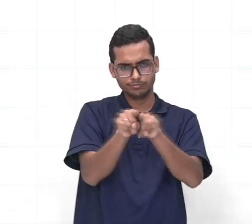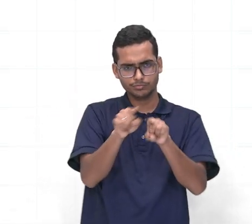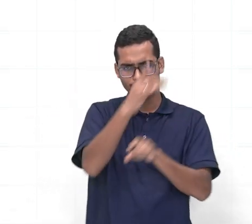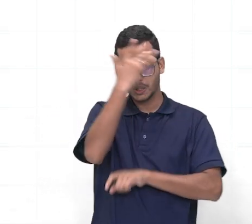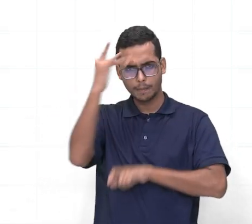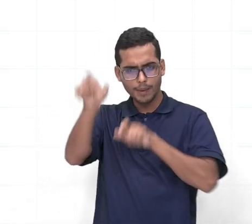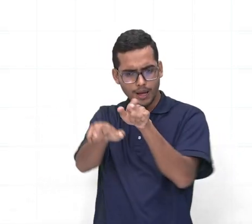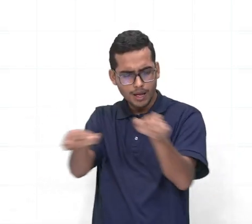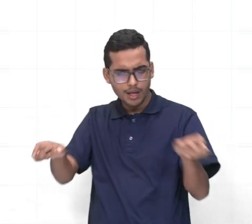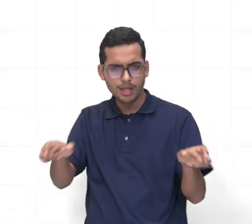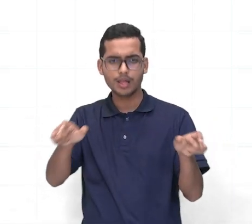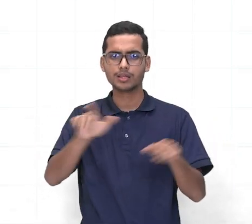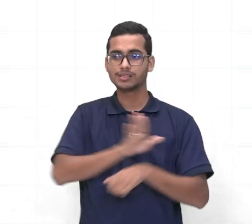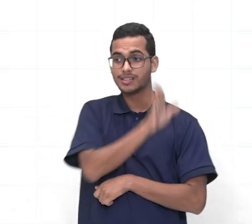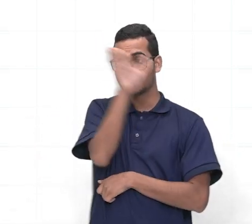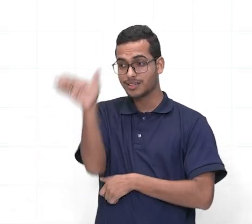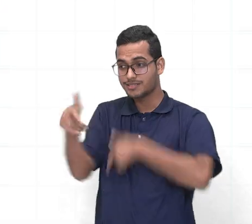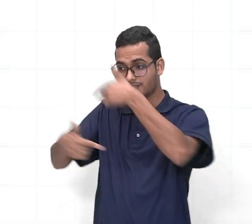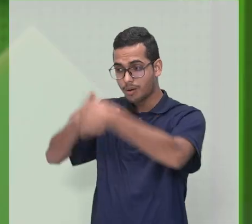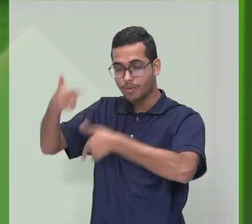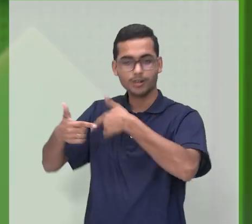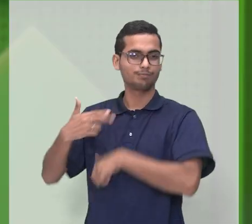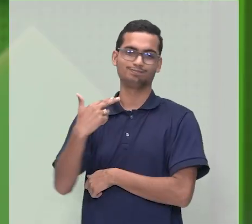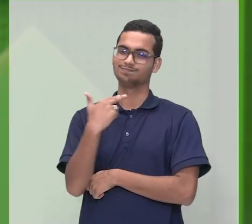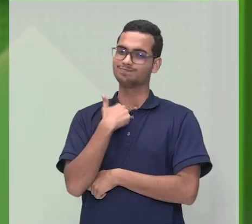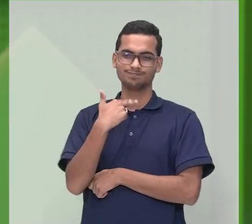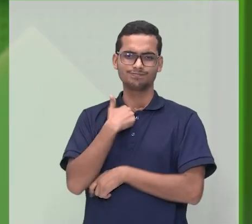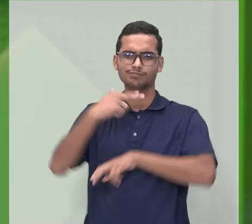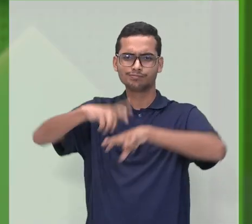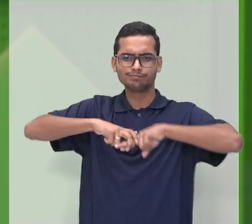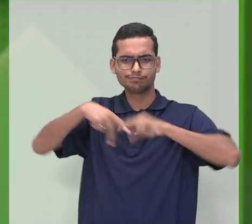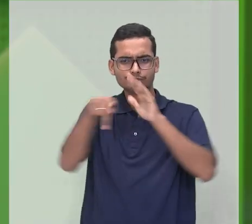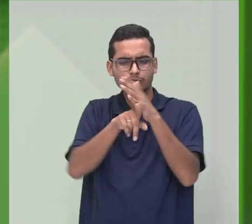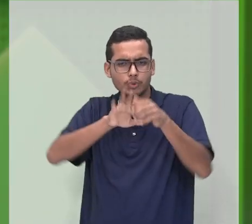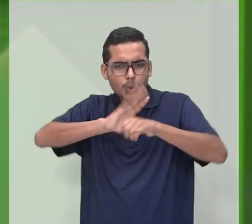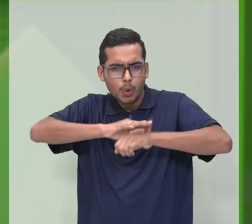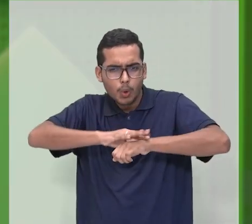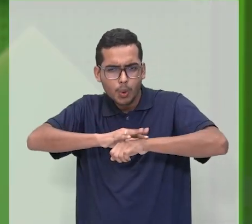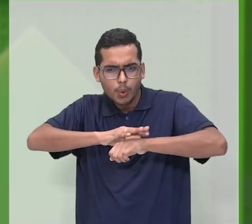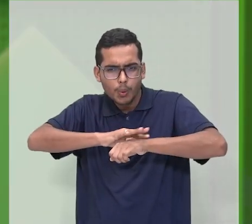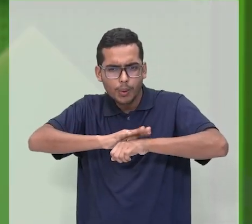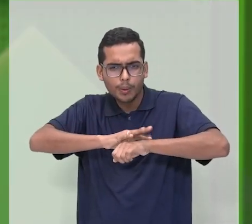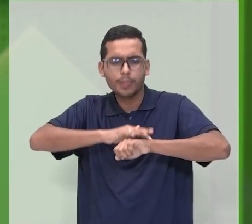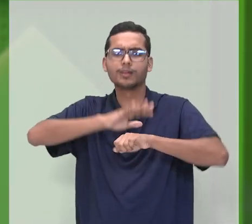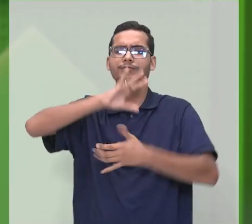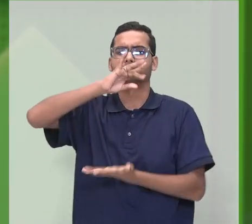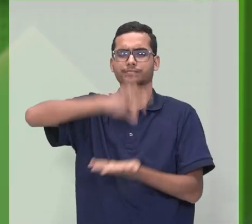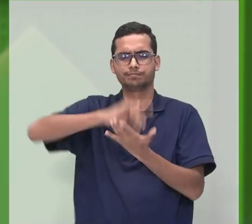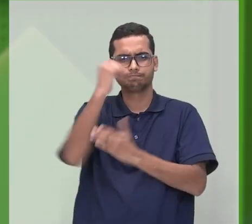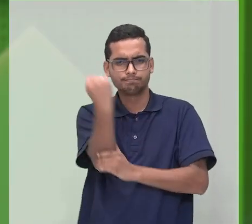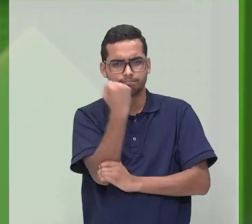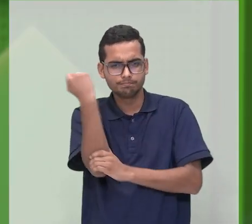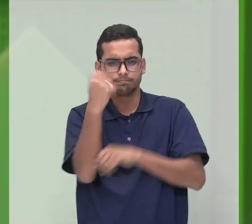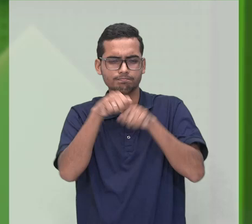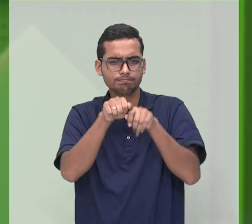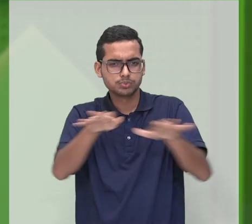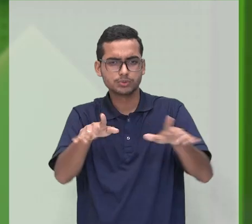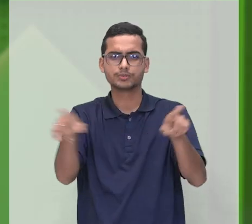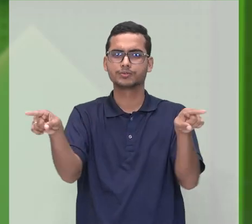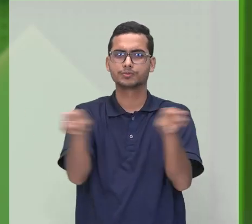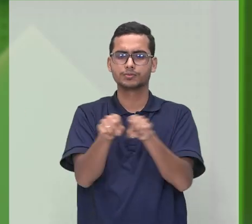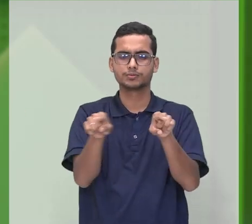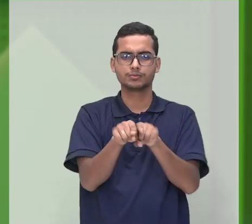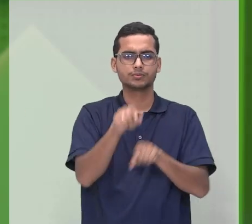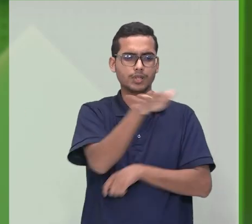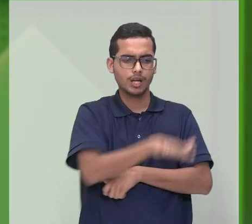não podiam ir para os seus locais de trabalho para fazer ali, né, a sua produção, como o mercado